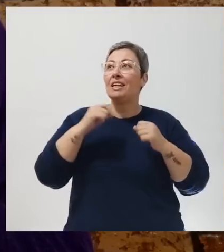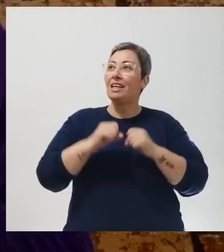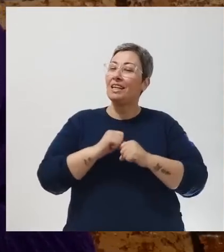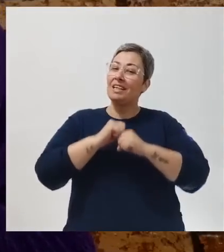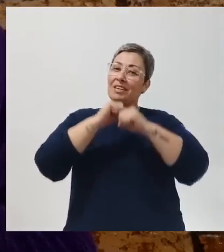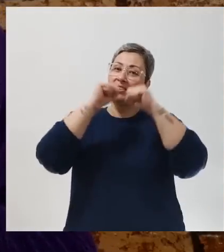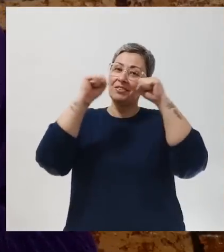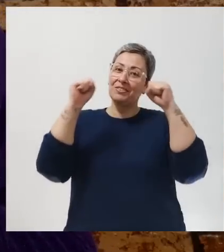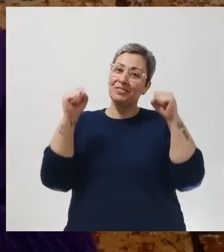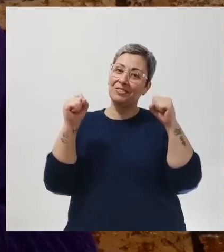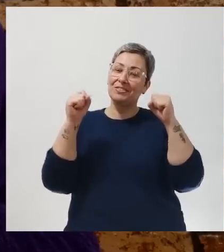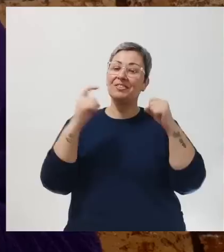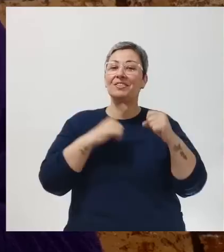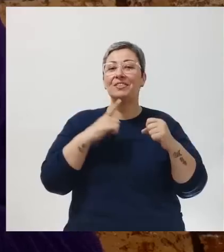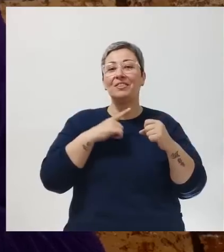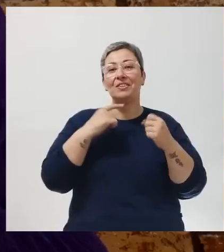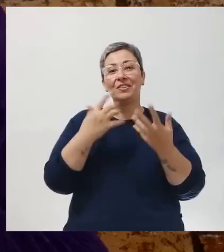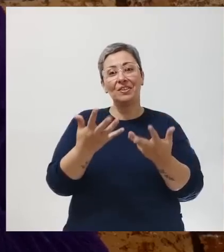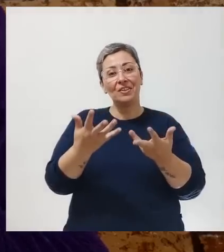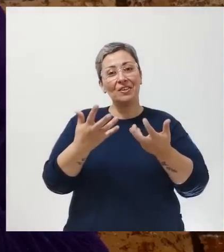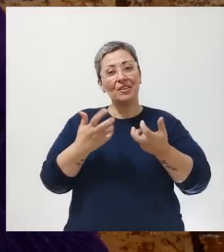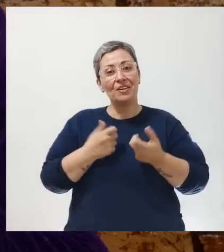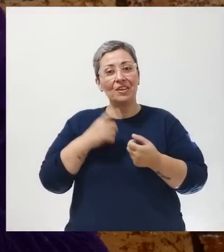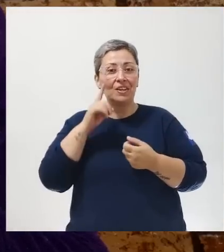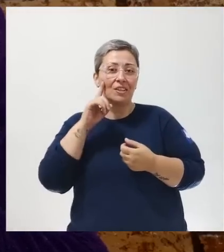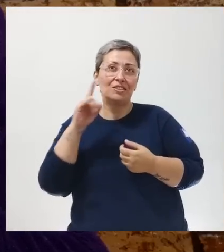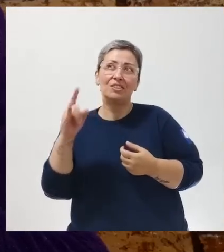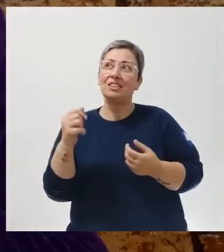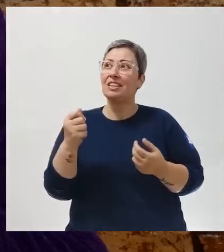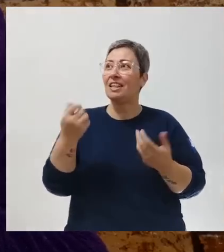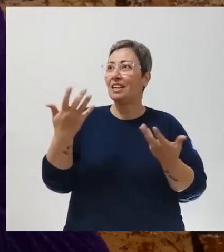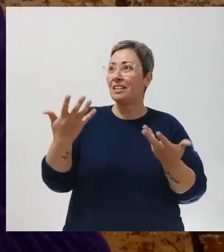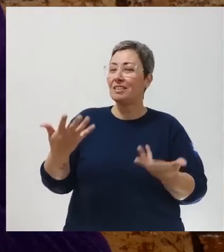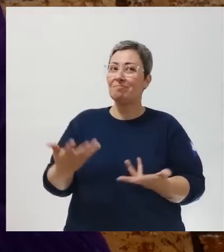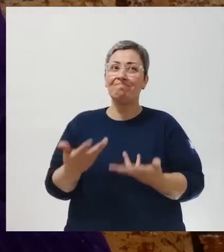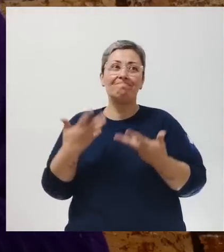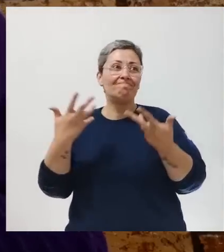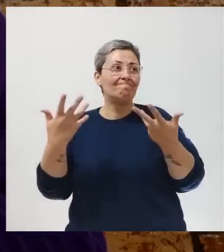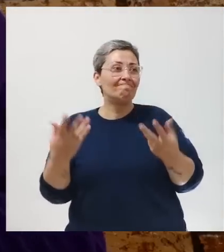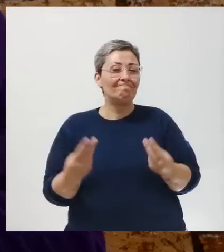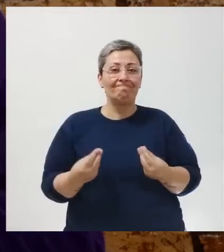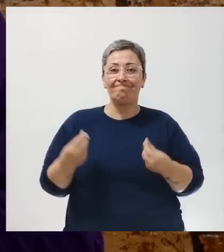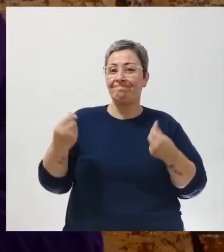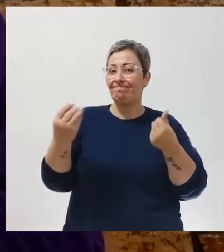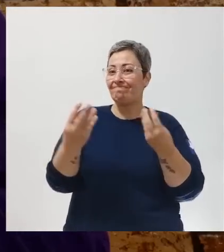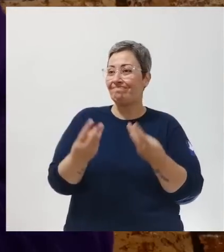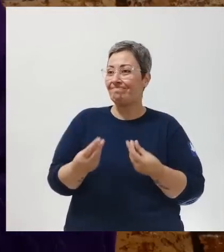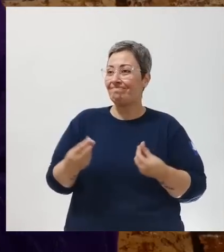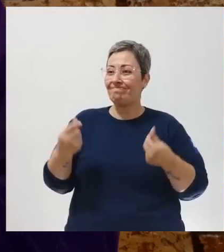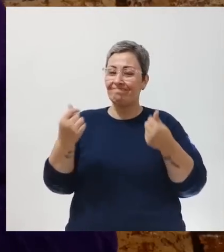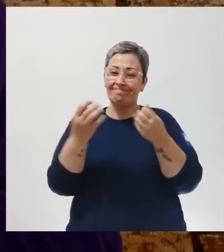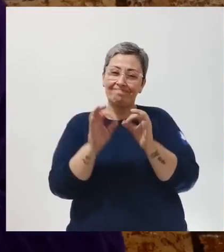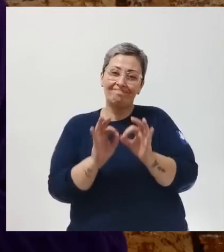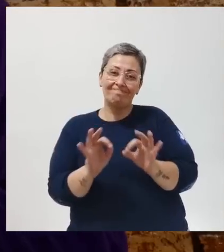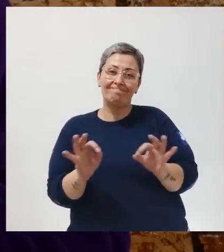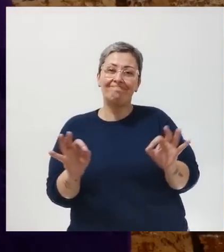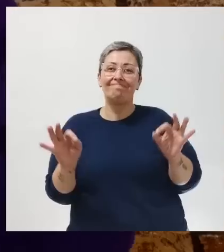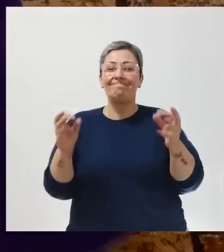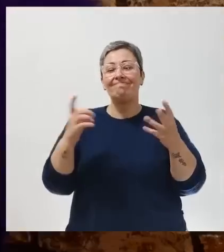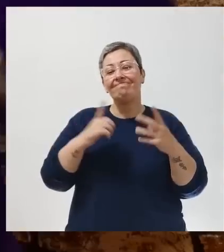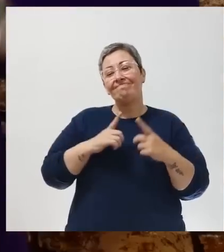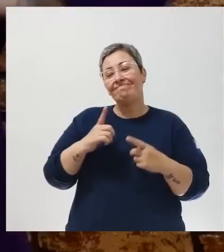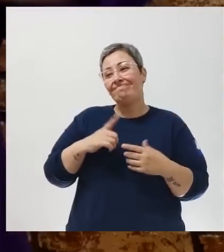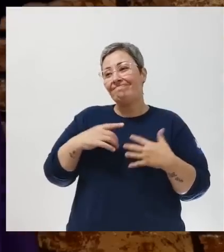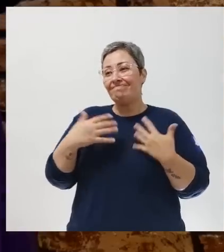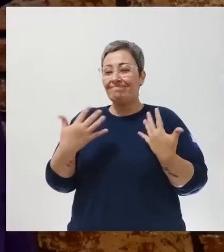nessa manhãzinha, recebendo esse dia de uma maneira mais delicada, mais sutil, eu